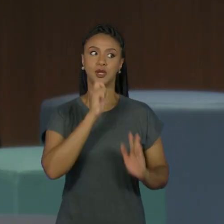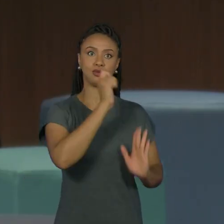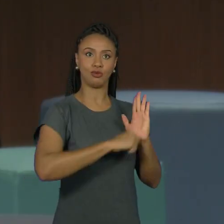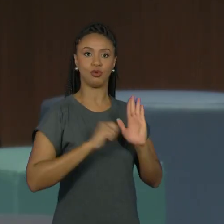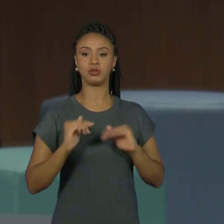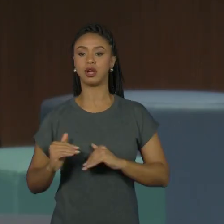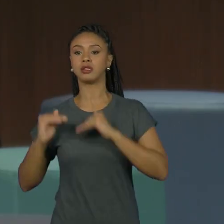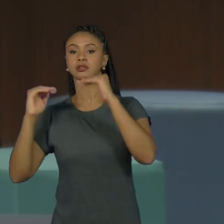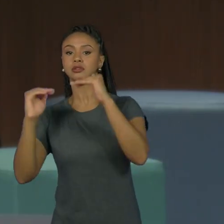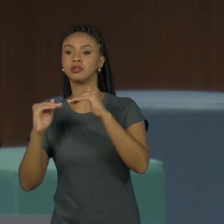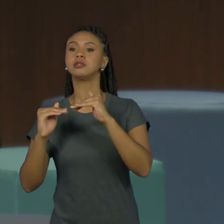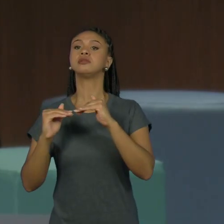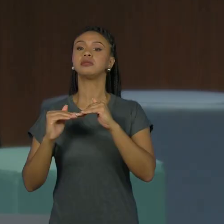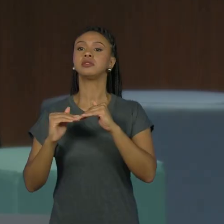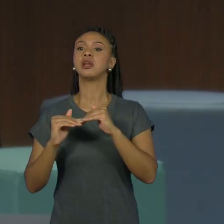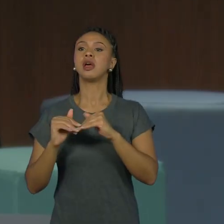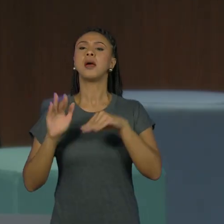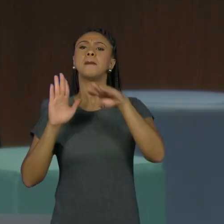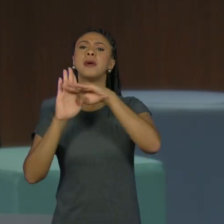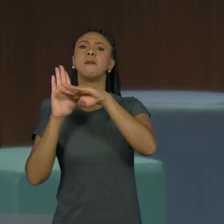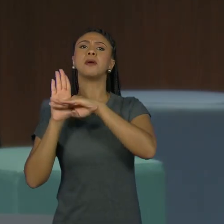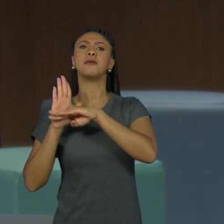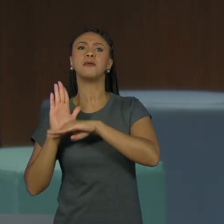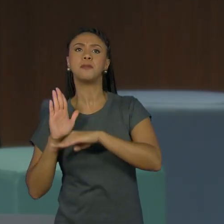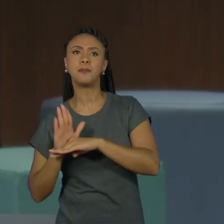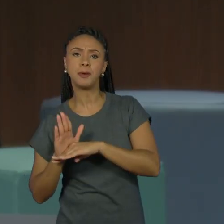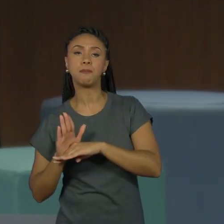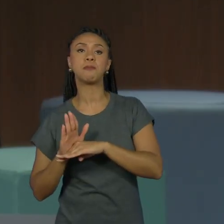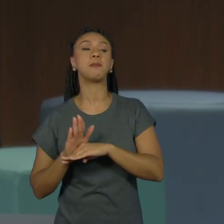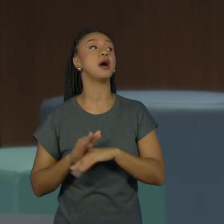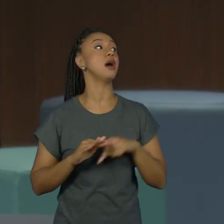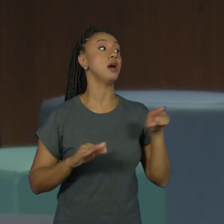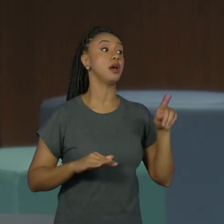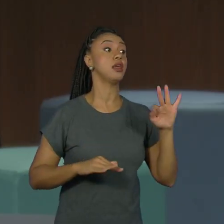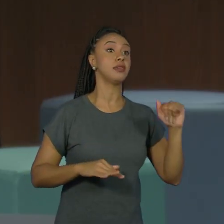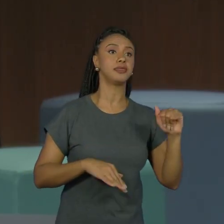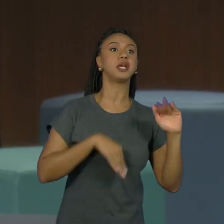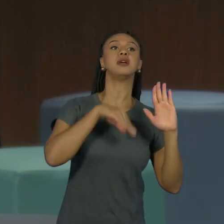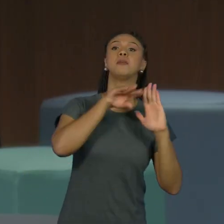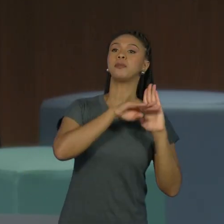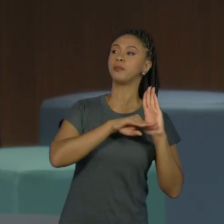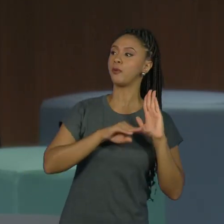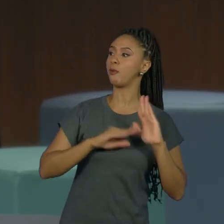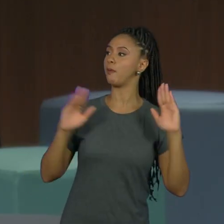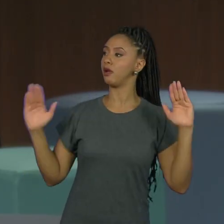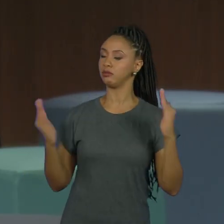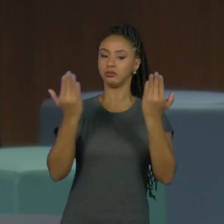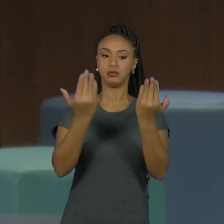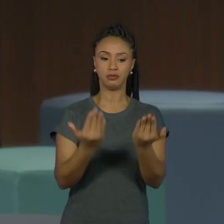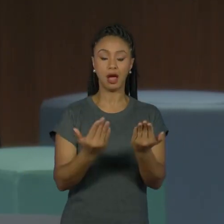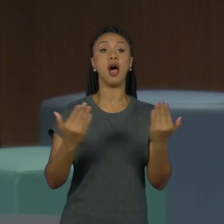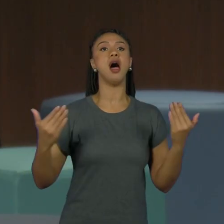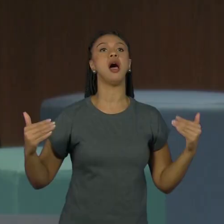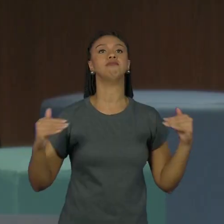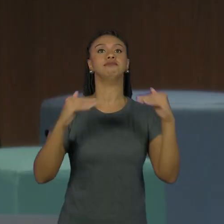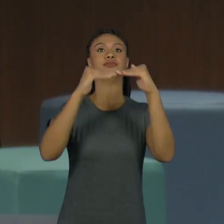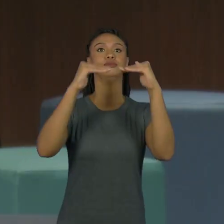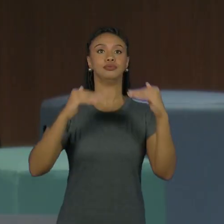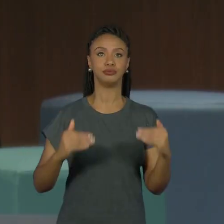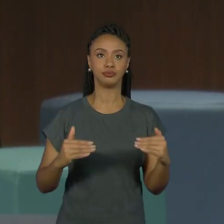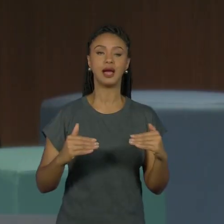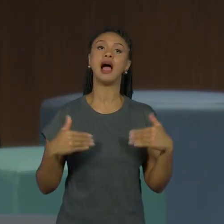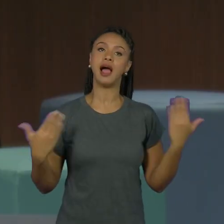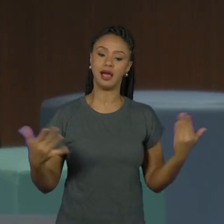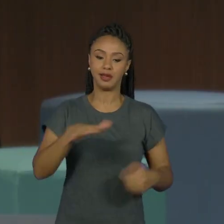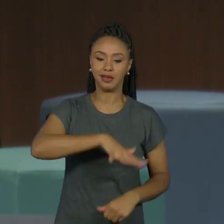ou que se comuniquem e compreendam a mesma linguagem. Quando a gente consegue isso, o sistema como um todo,